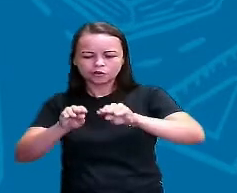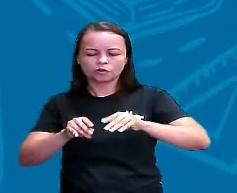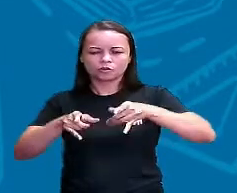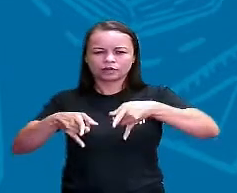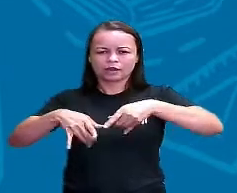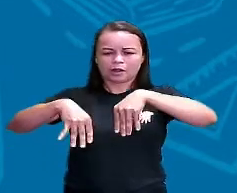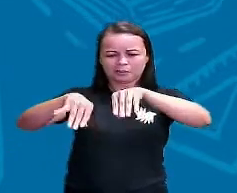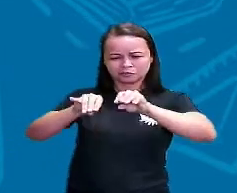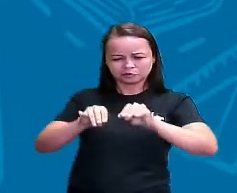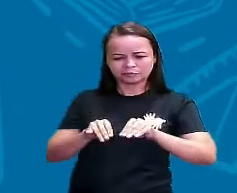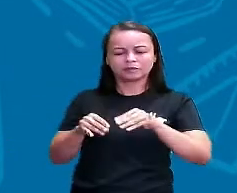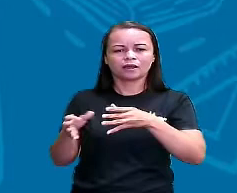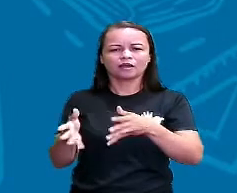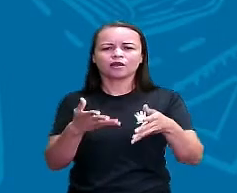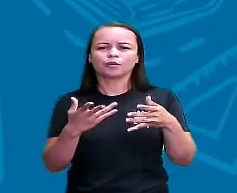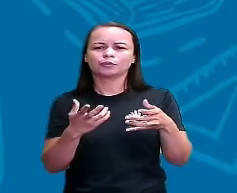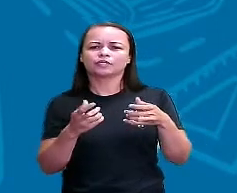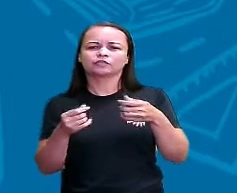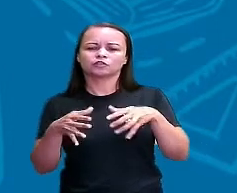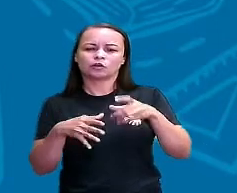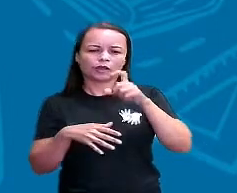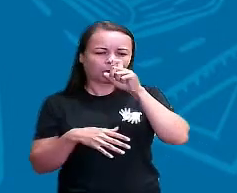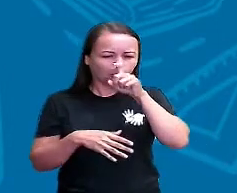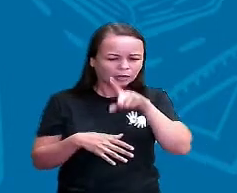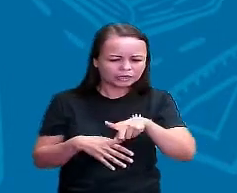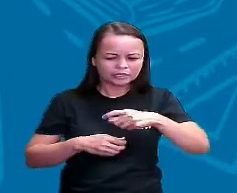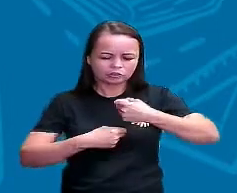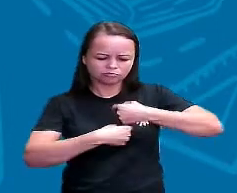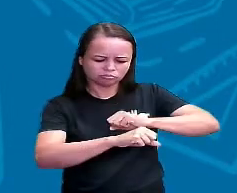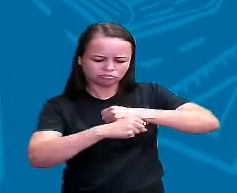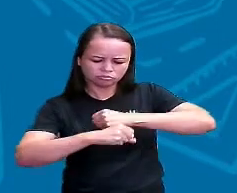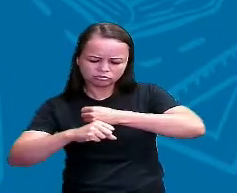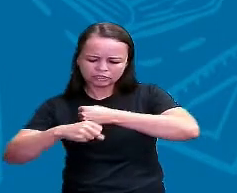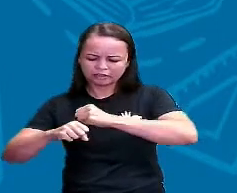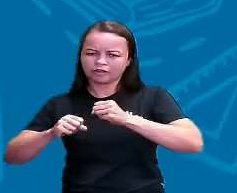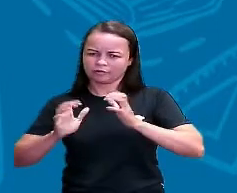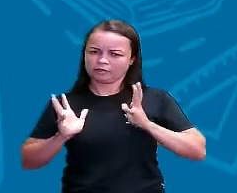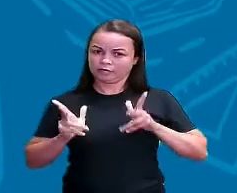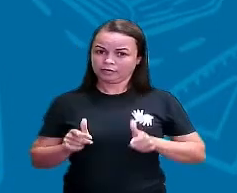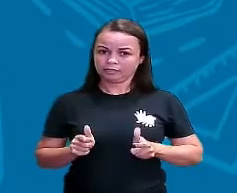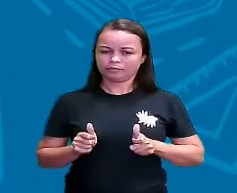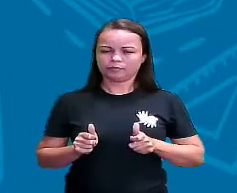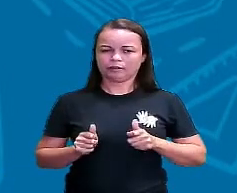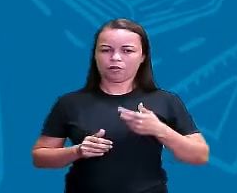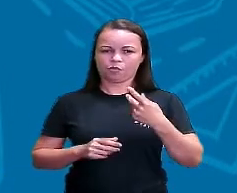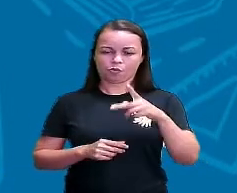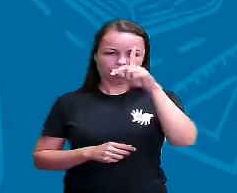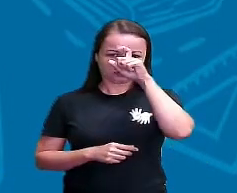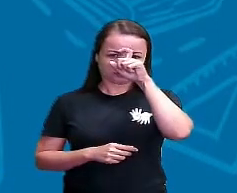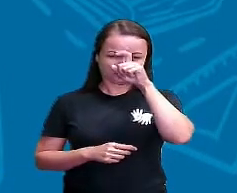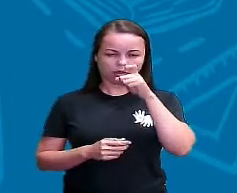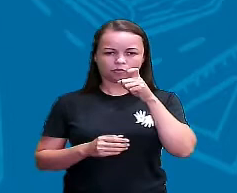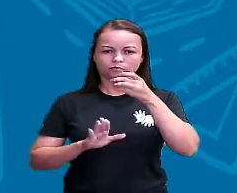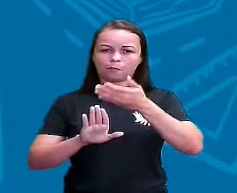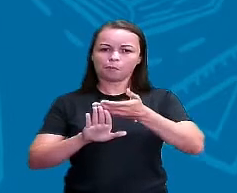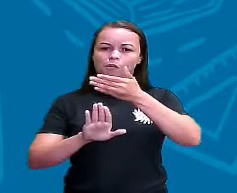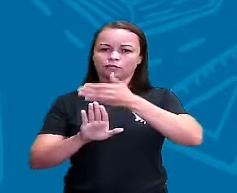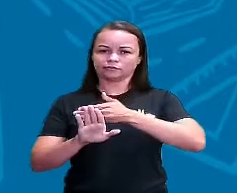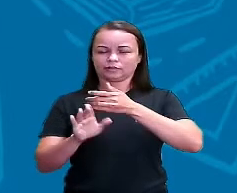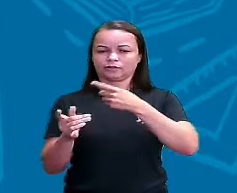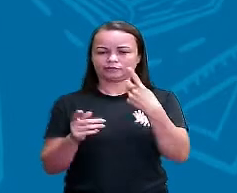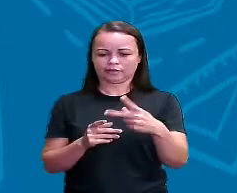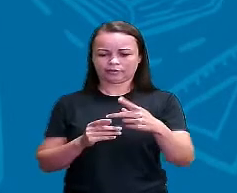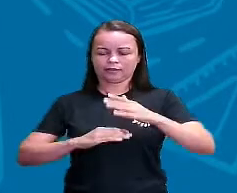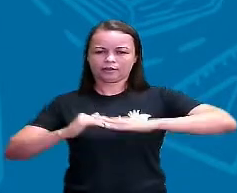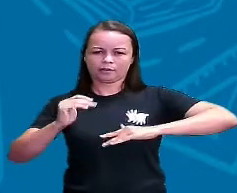de hospital, quem troca os lixos, quem varre, quem limpa o hospital. Então, por trás daquela